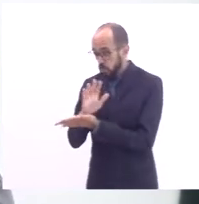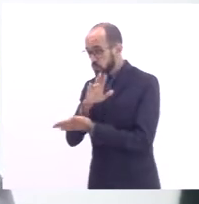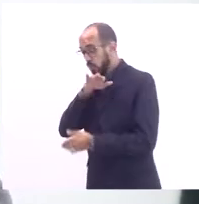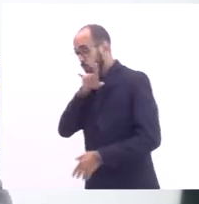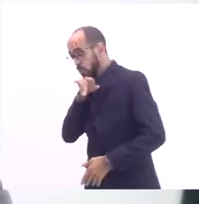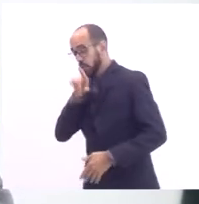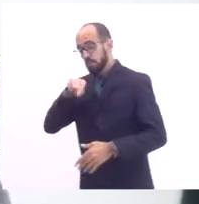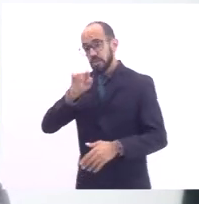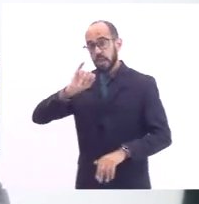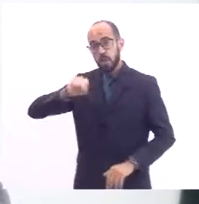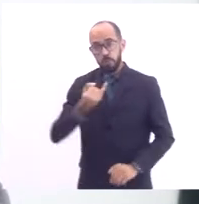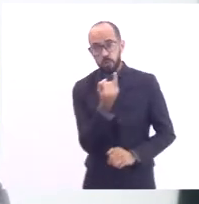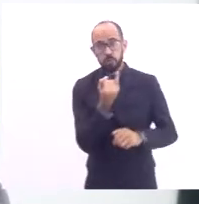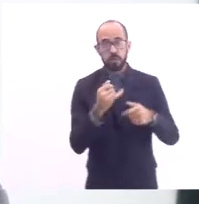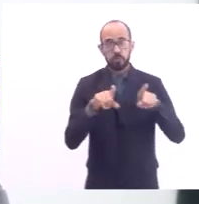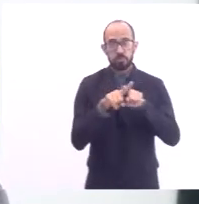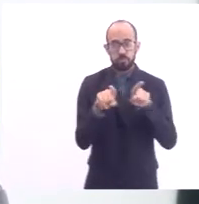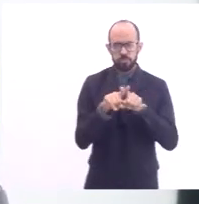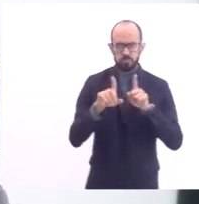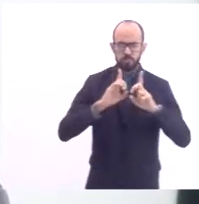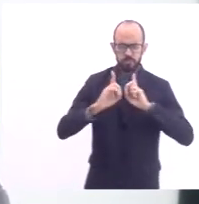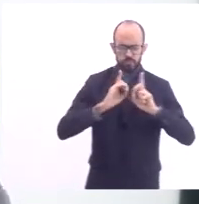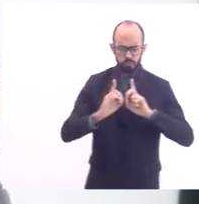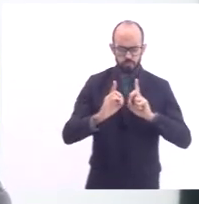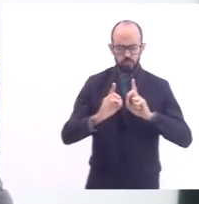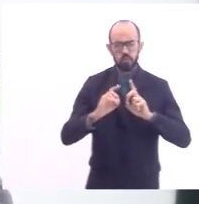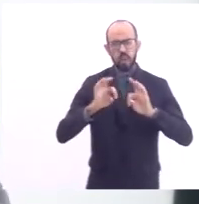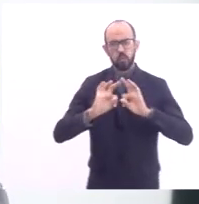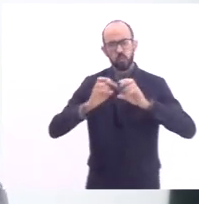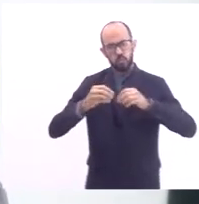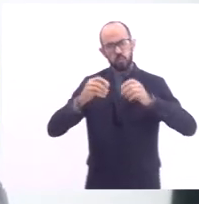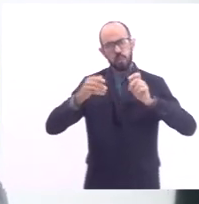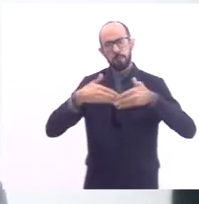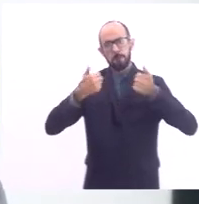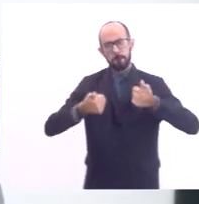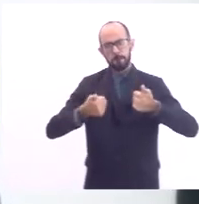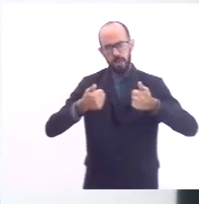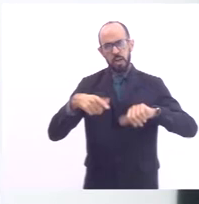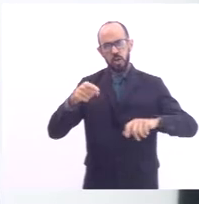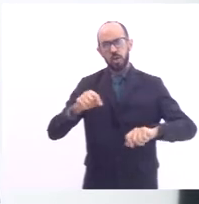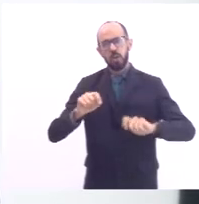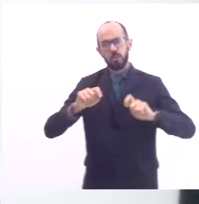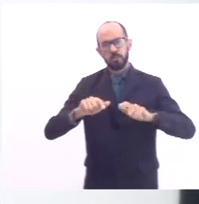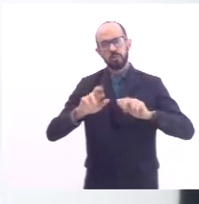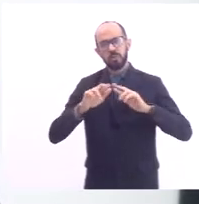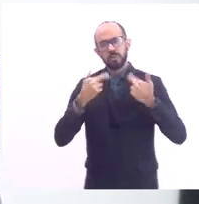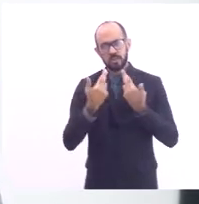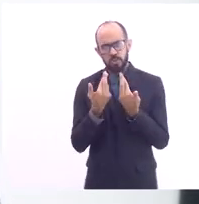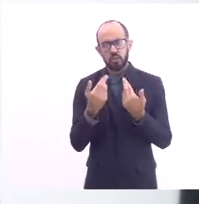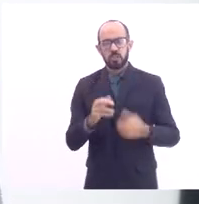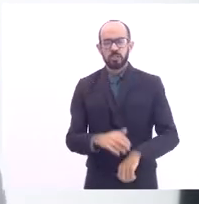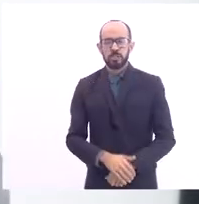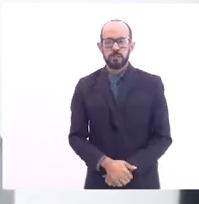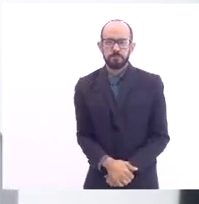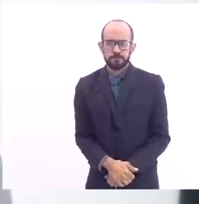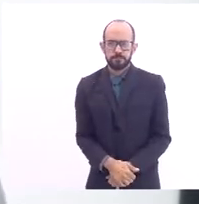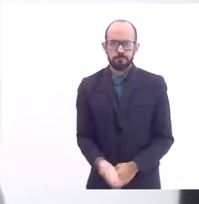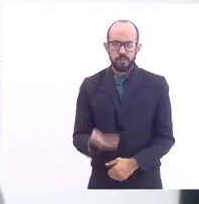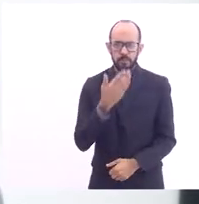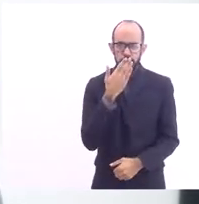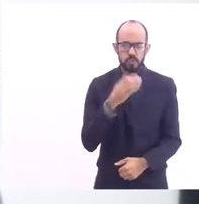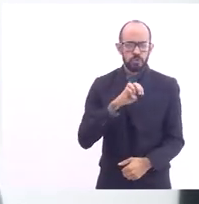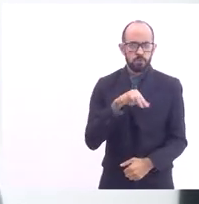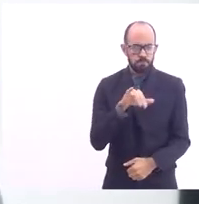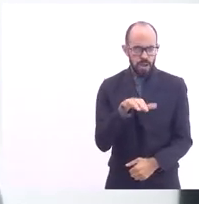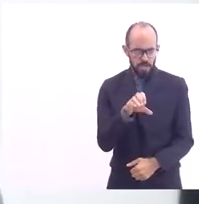de discutirmos as melhorias necessárias, vem dessas reuniões, dessas iniciativas. Então, passar rapidamente,